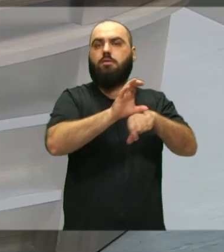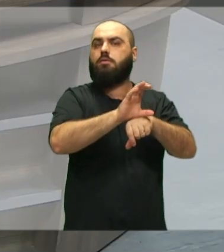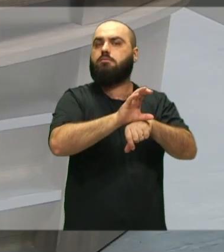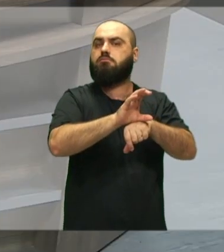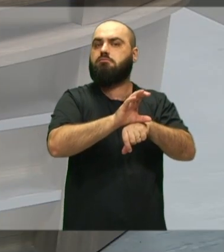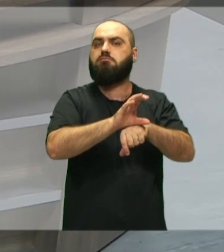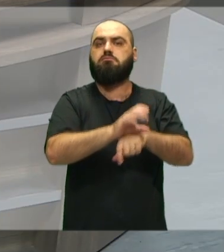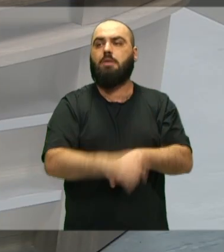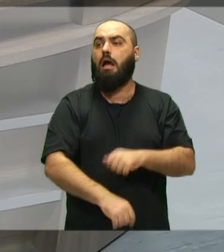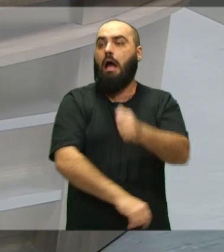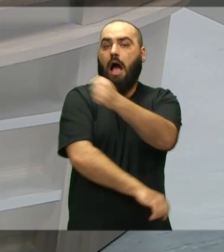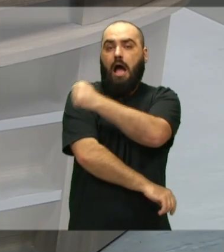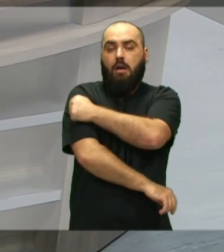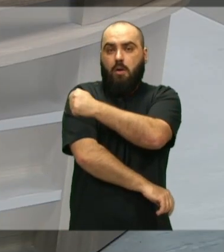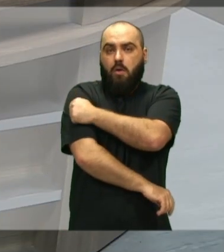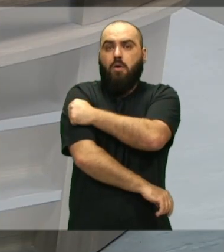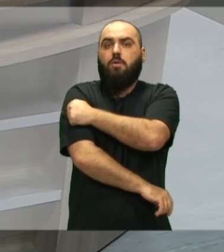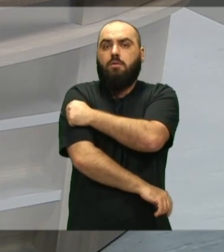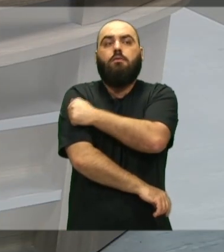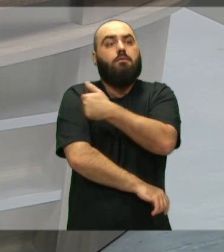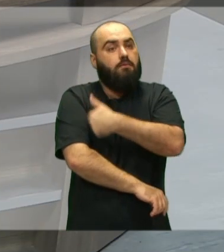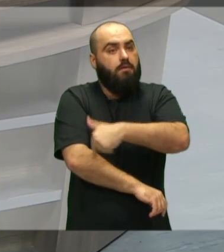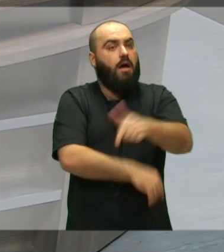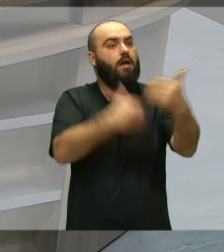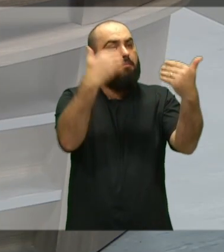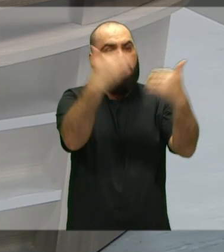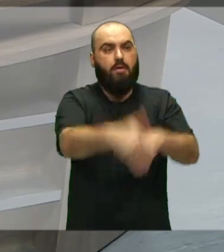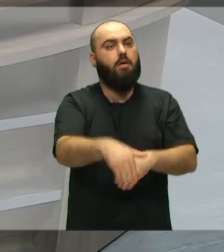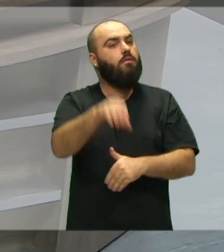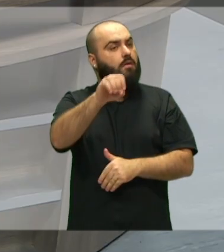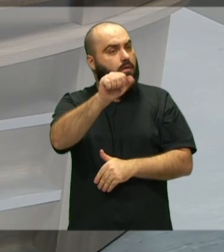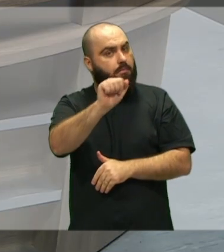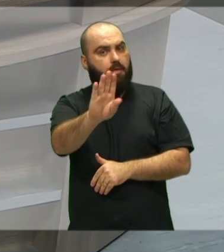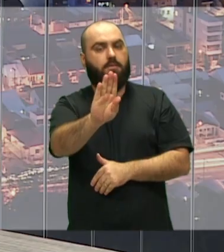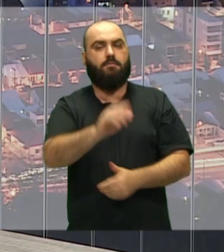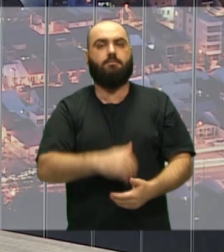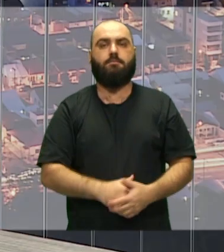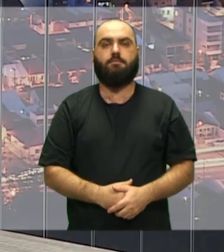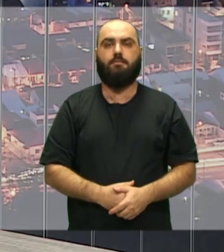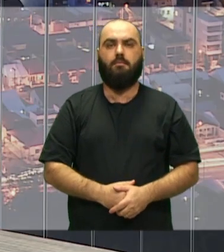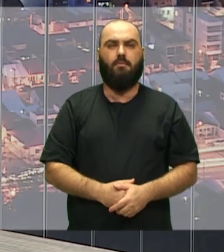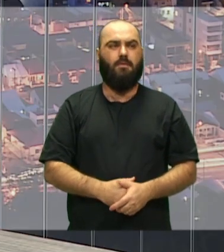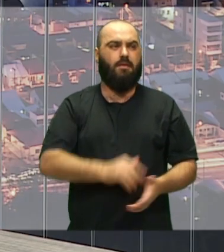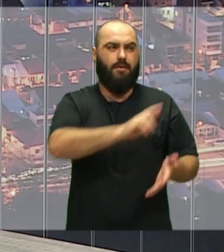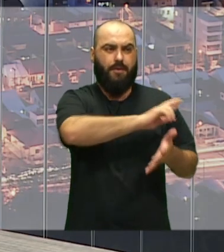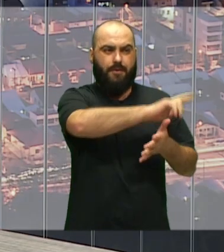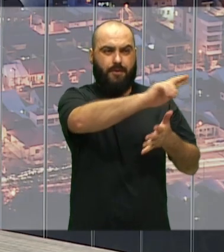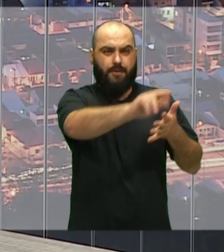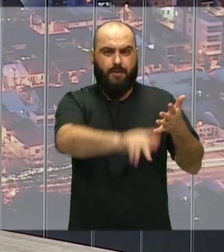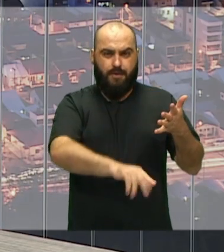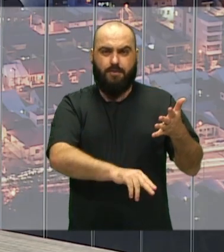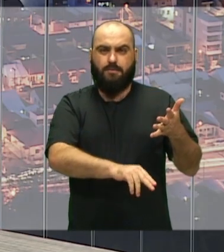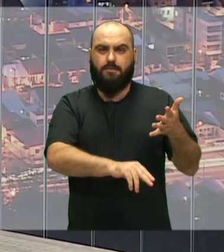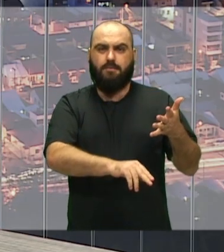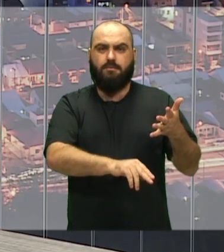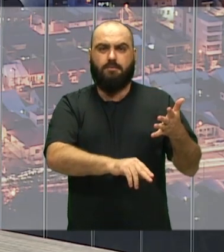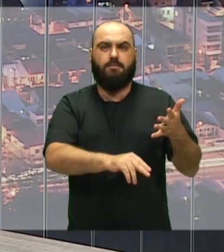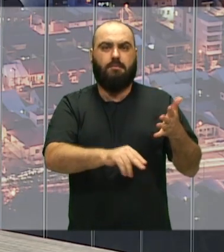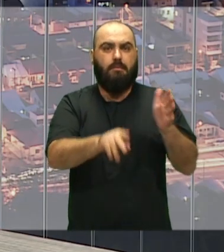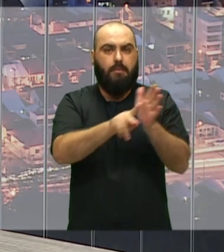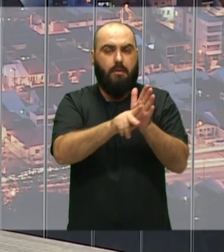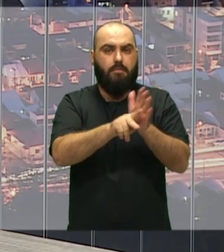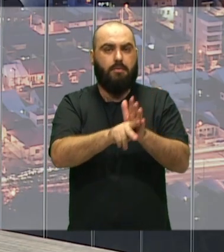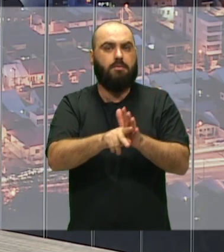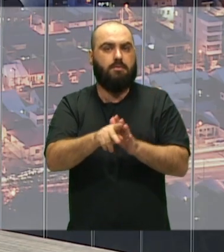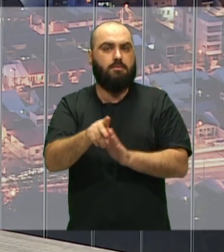aluno, ele no mínimo vai passar pela prova da ordem. Inclusive, muitos concursos de nível médio estão exigindo